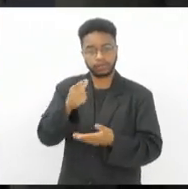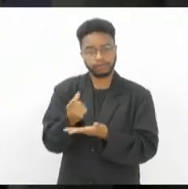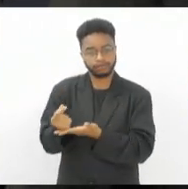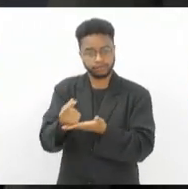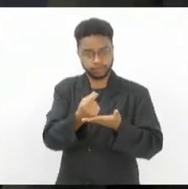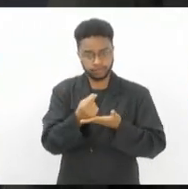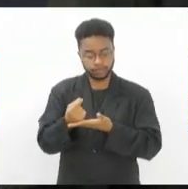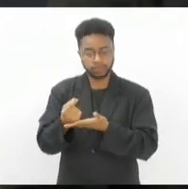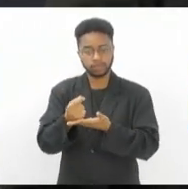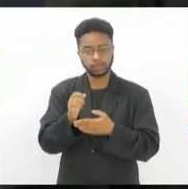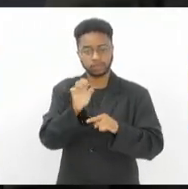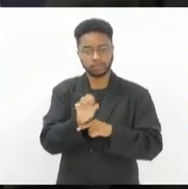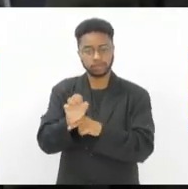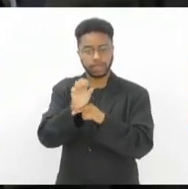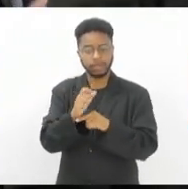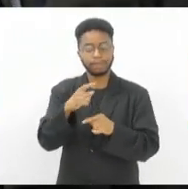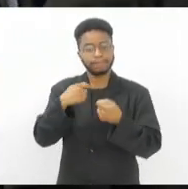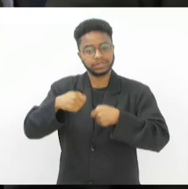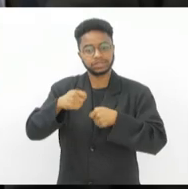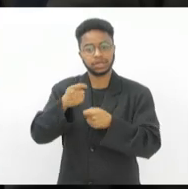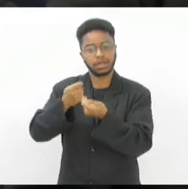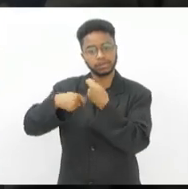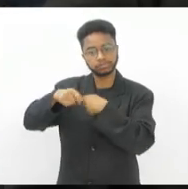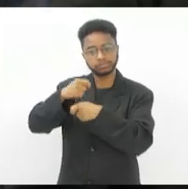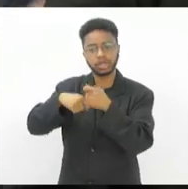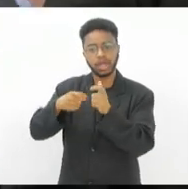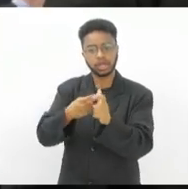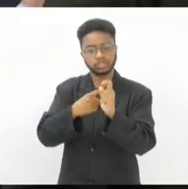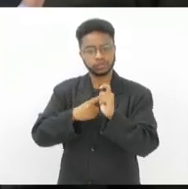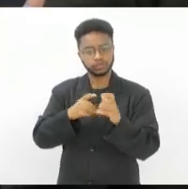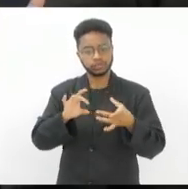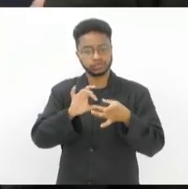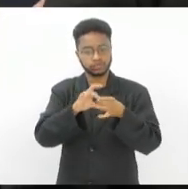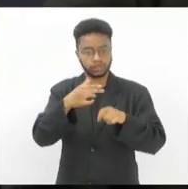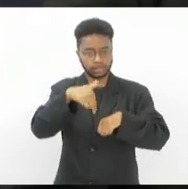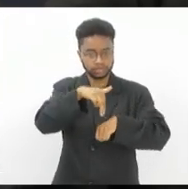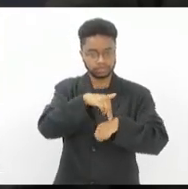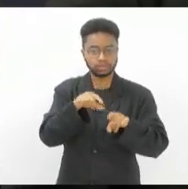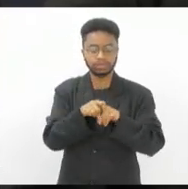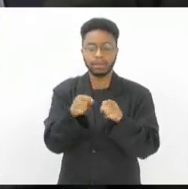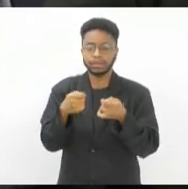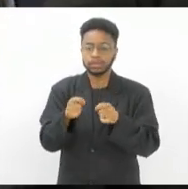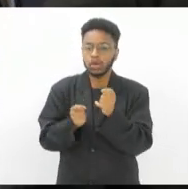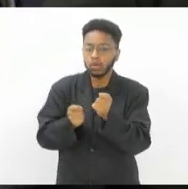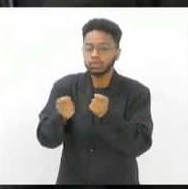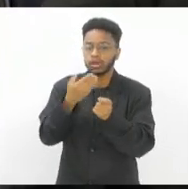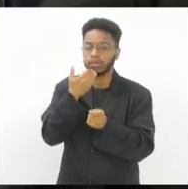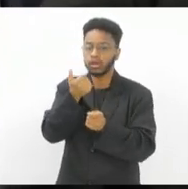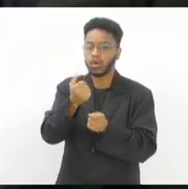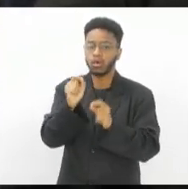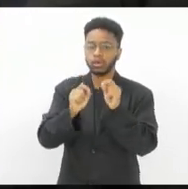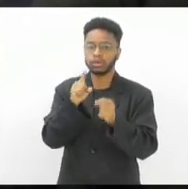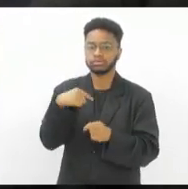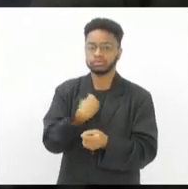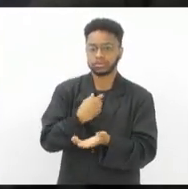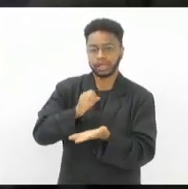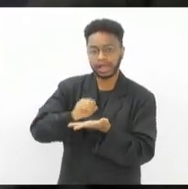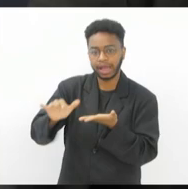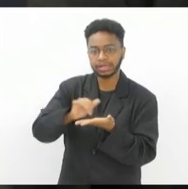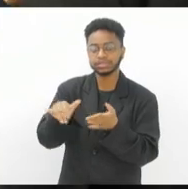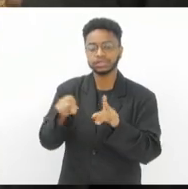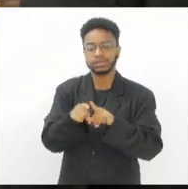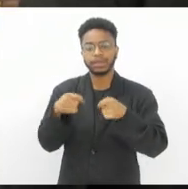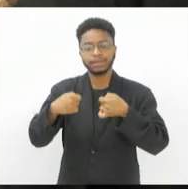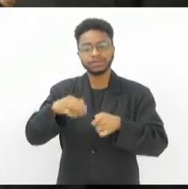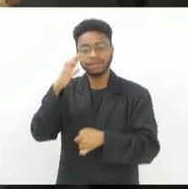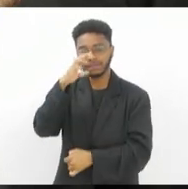pela renegociação da dívida com a União, passa por controlar melhor os nossos gastos, mas também passa por